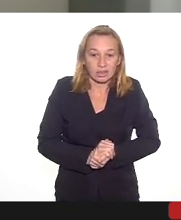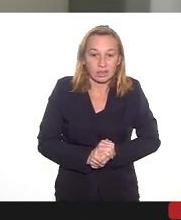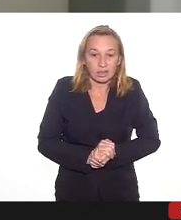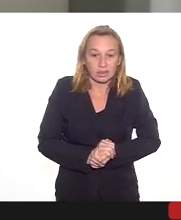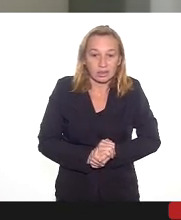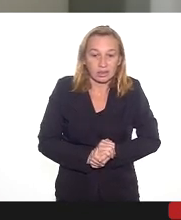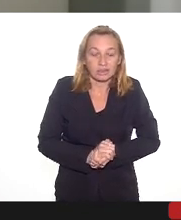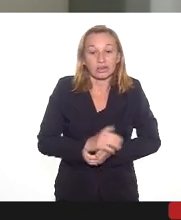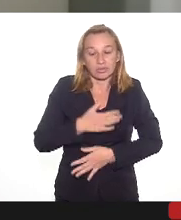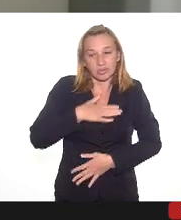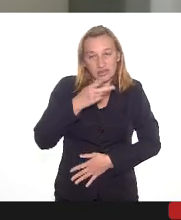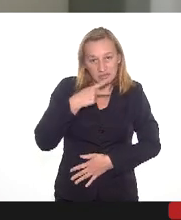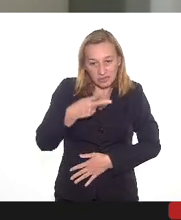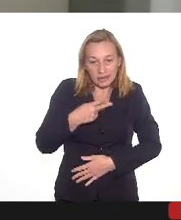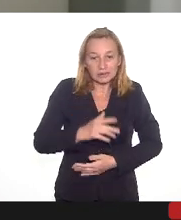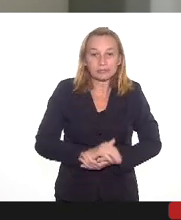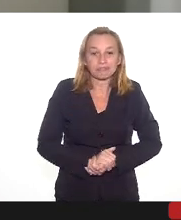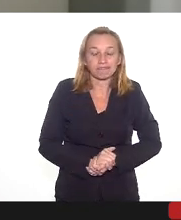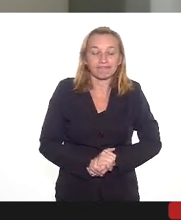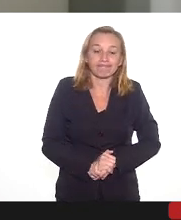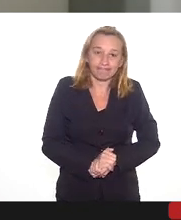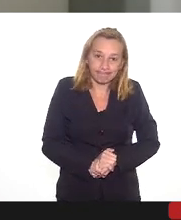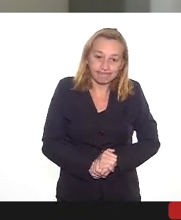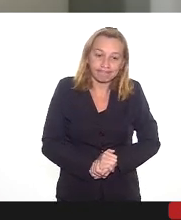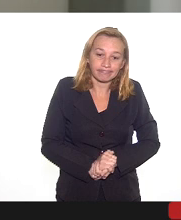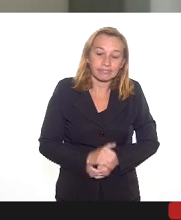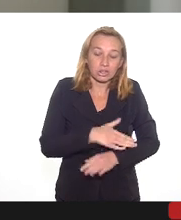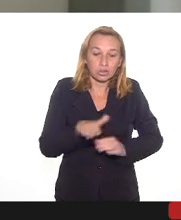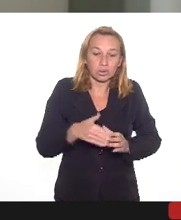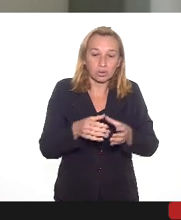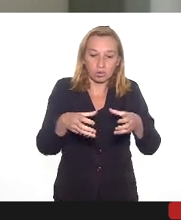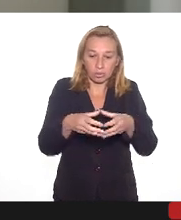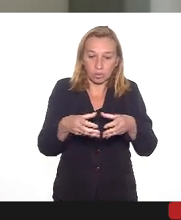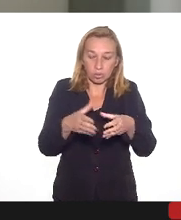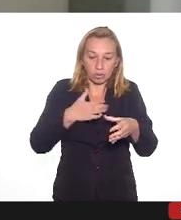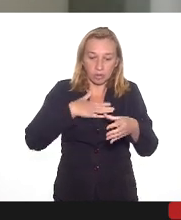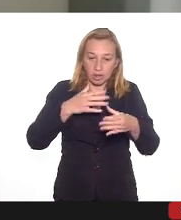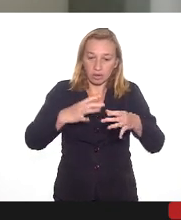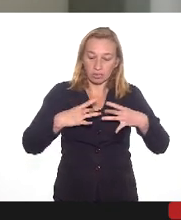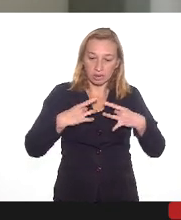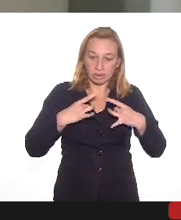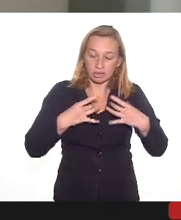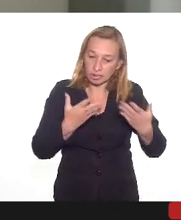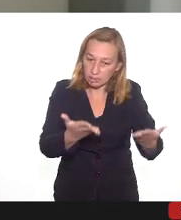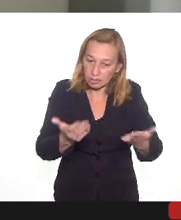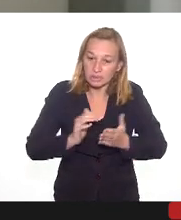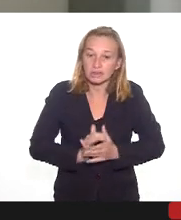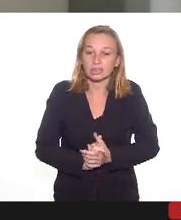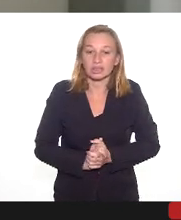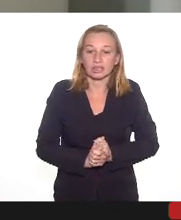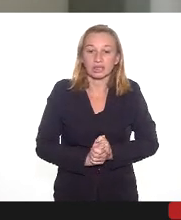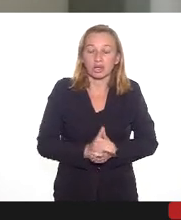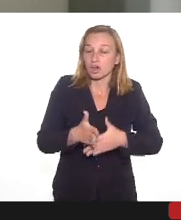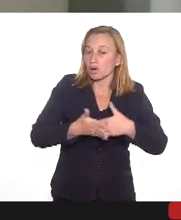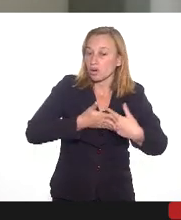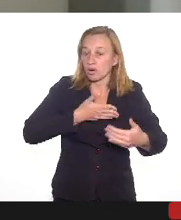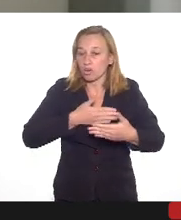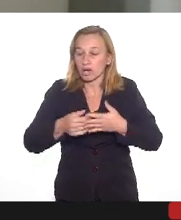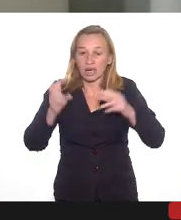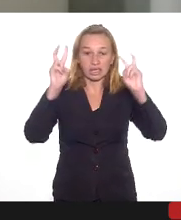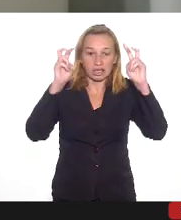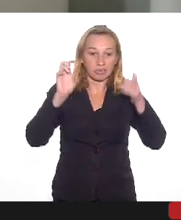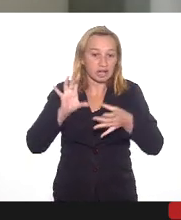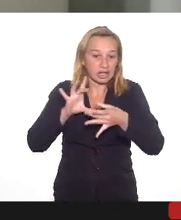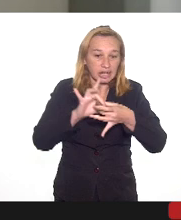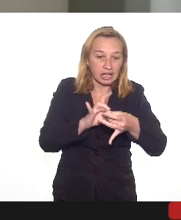as minhas considerações, né, colocando toda a minha equipe à disposição de Vossas Excelências para qualquer tema ligado